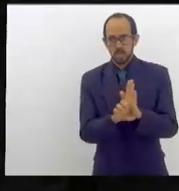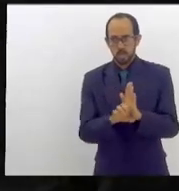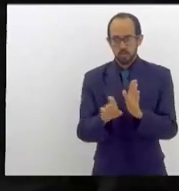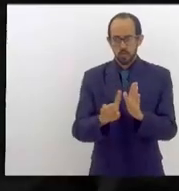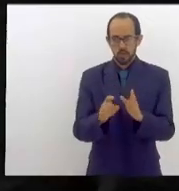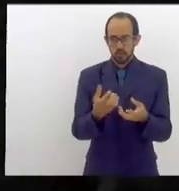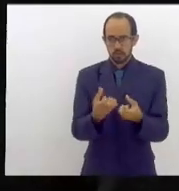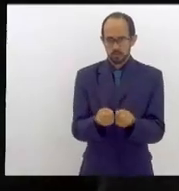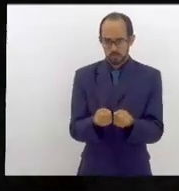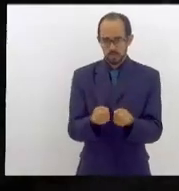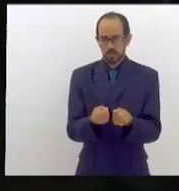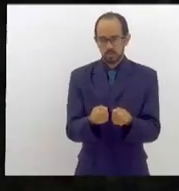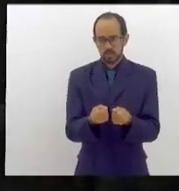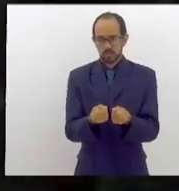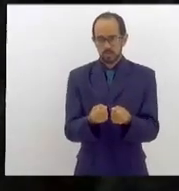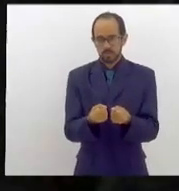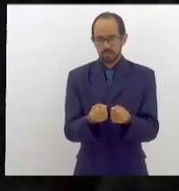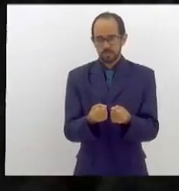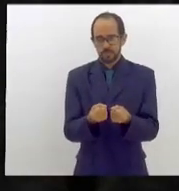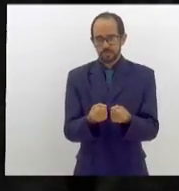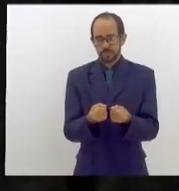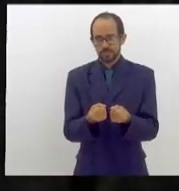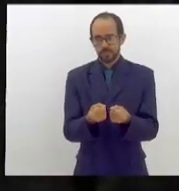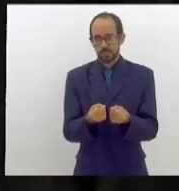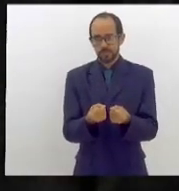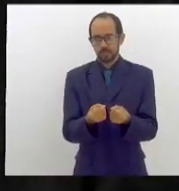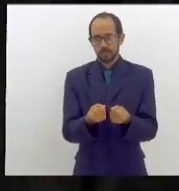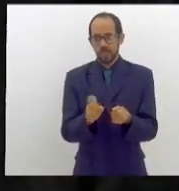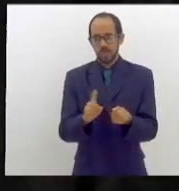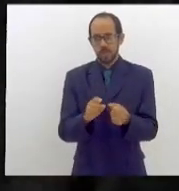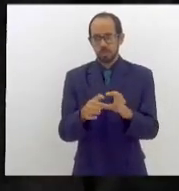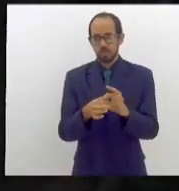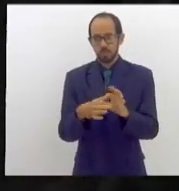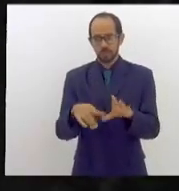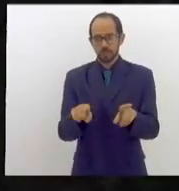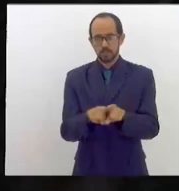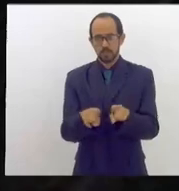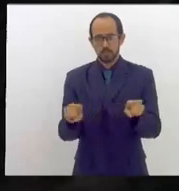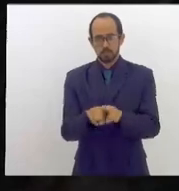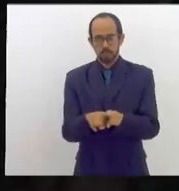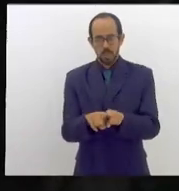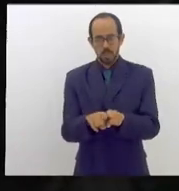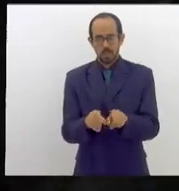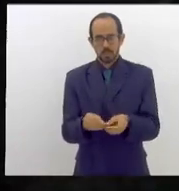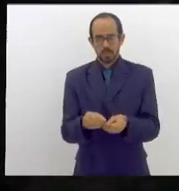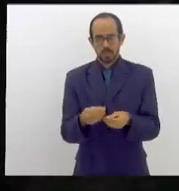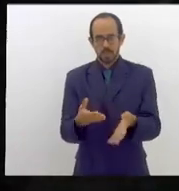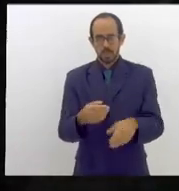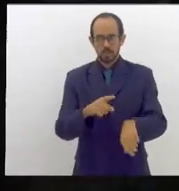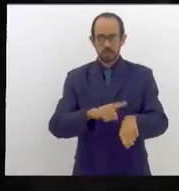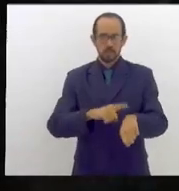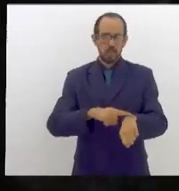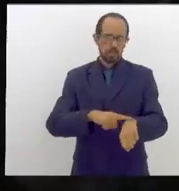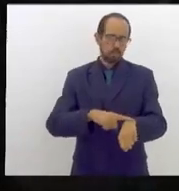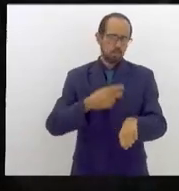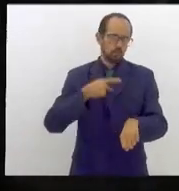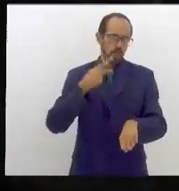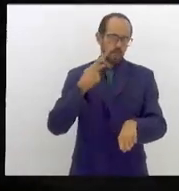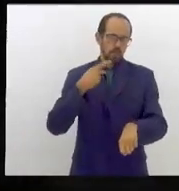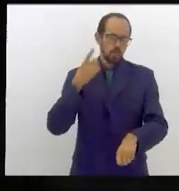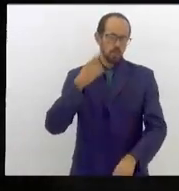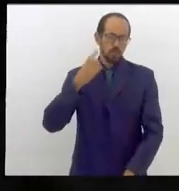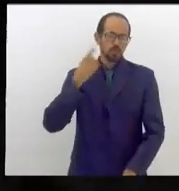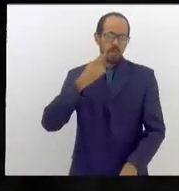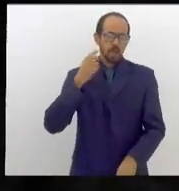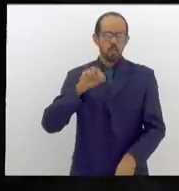acolhida né apresentamos uma Emenda que não permitia que se trouxesse tempo como Vereador como Deputado como